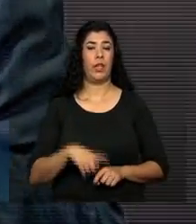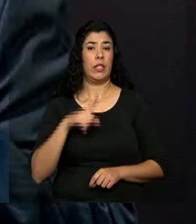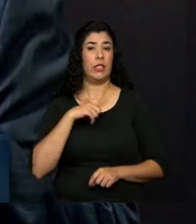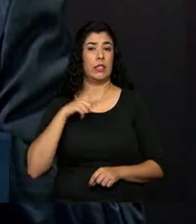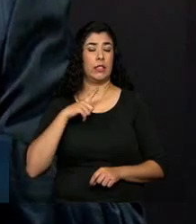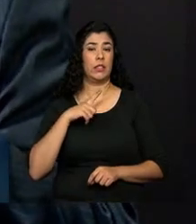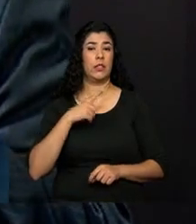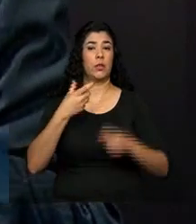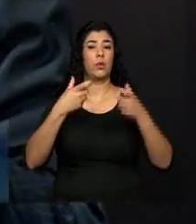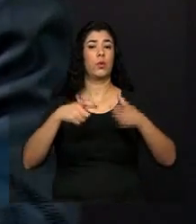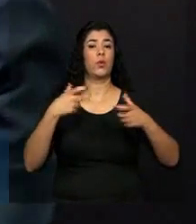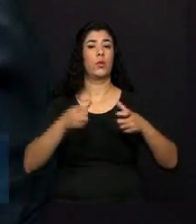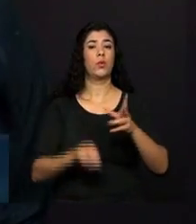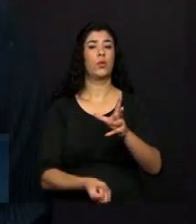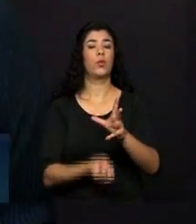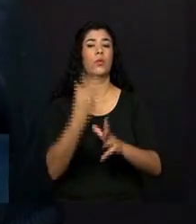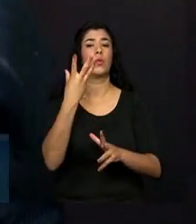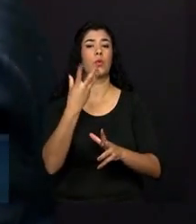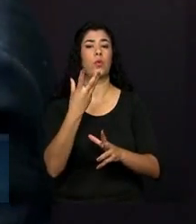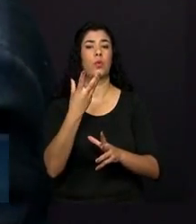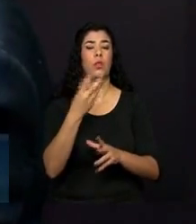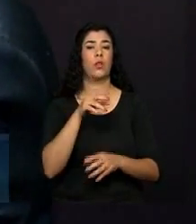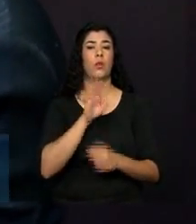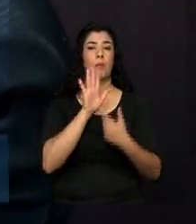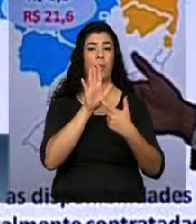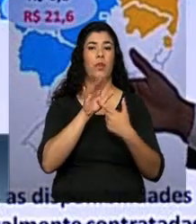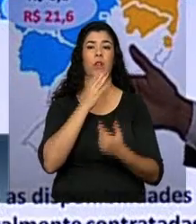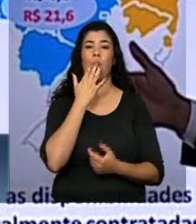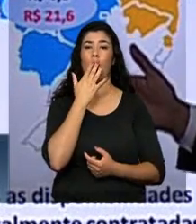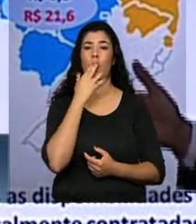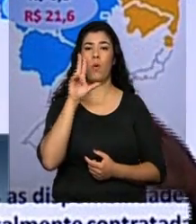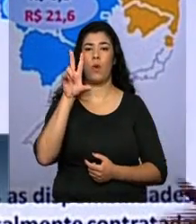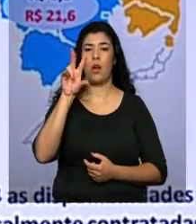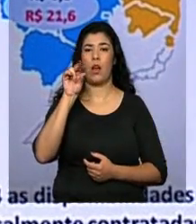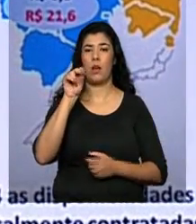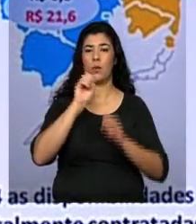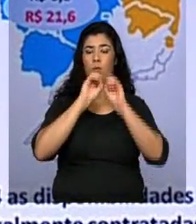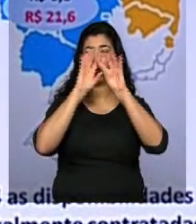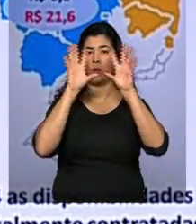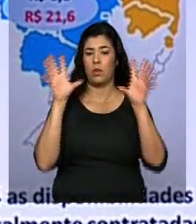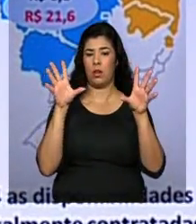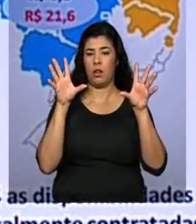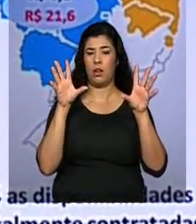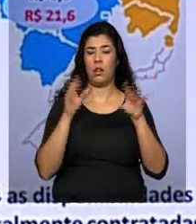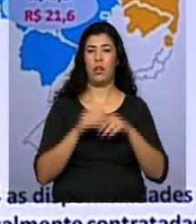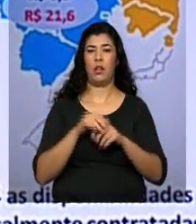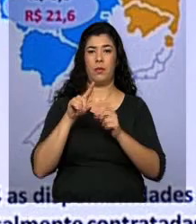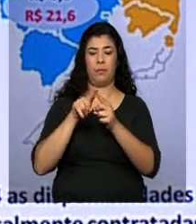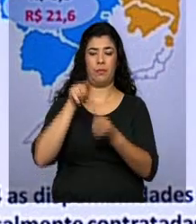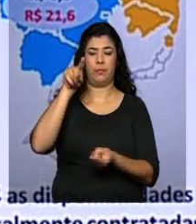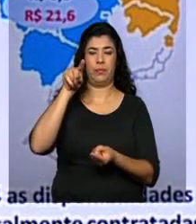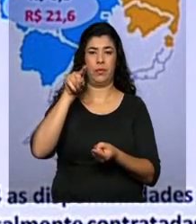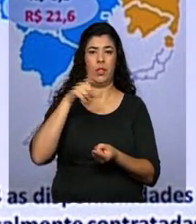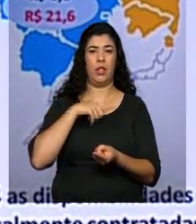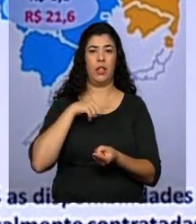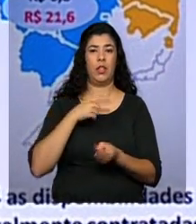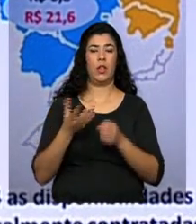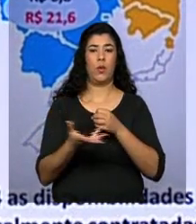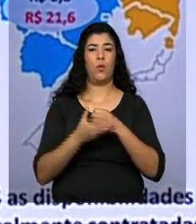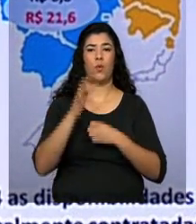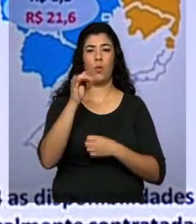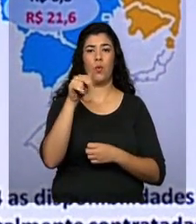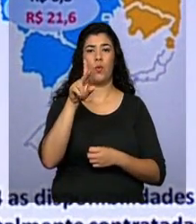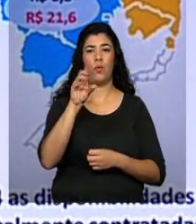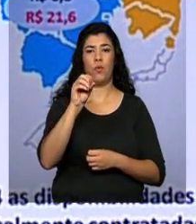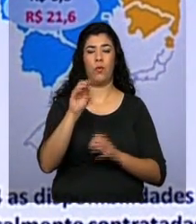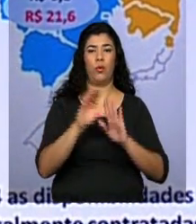a fonte desses recursos o azul mais claro ele representa o fundo constitucional e o azul mais escuro